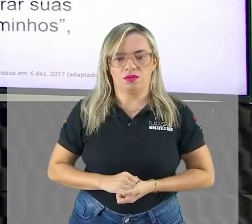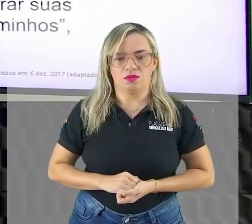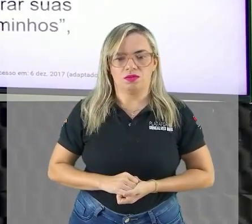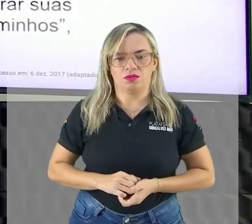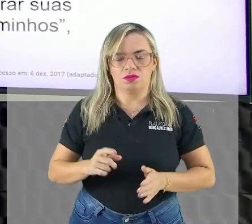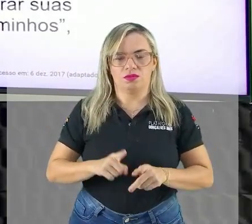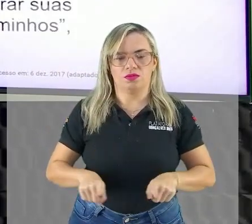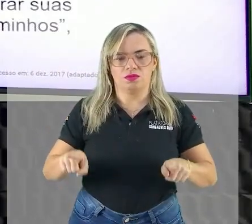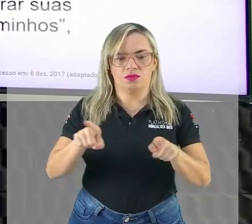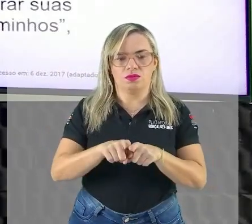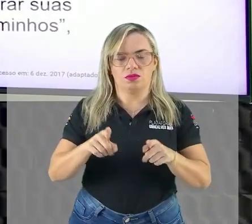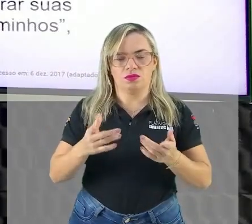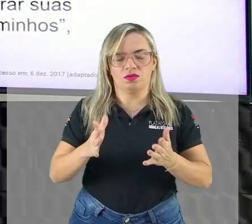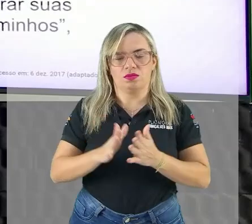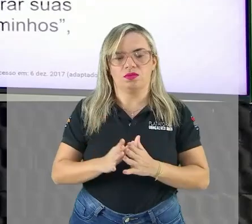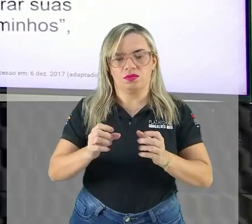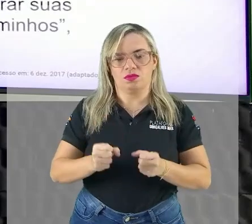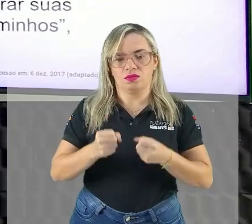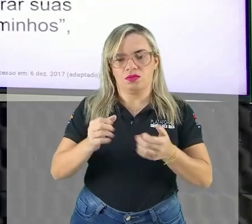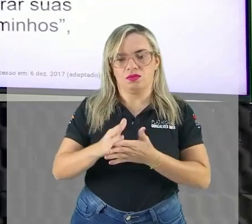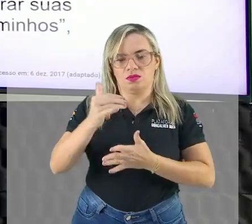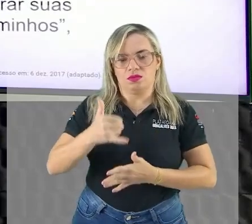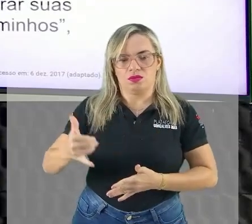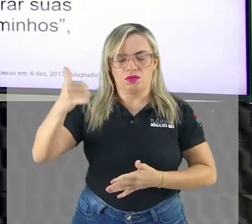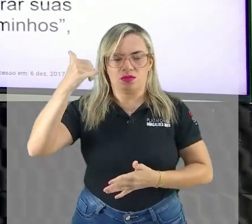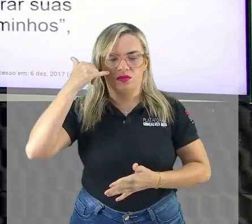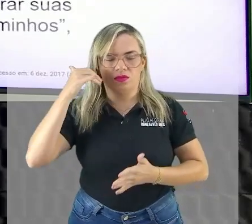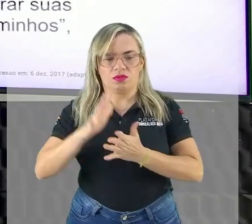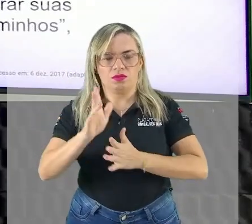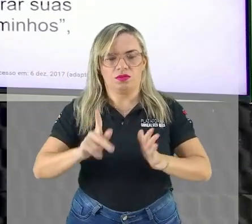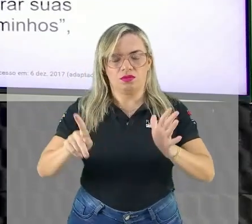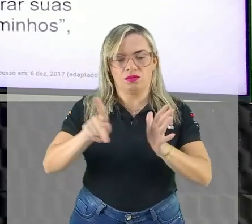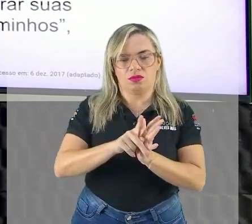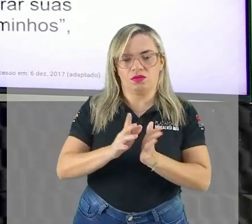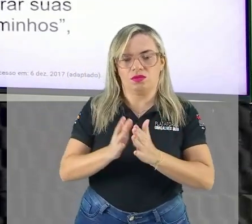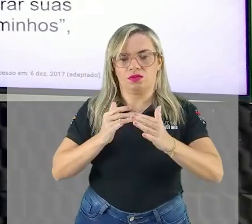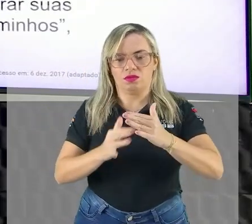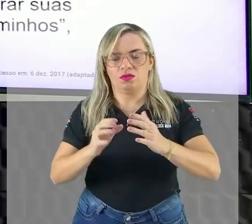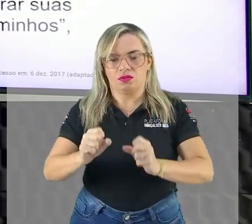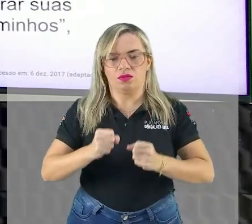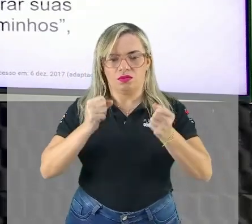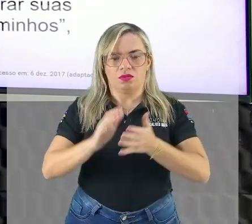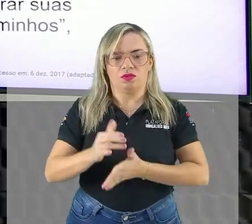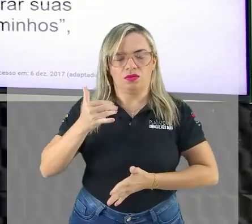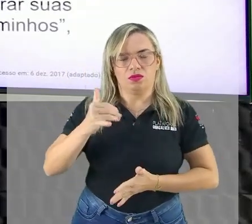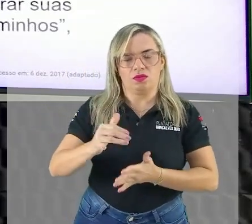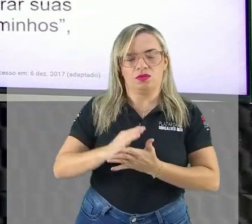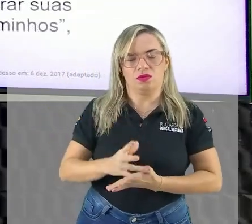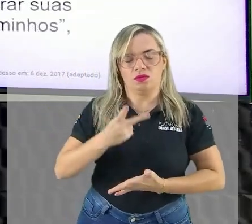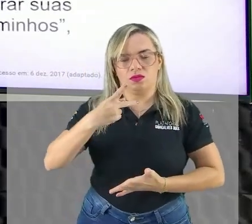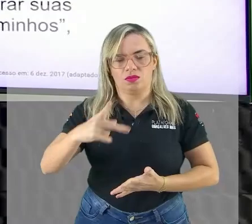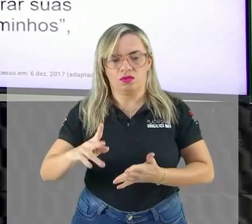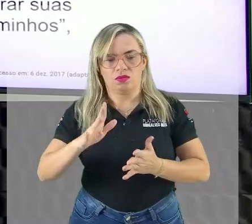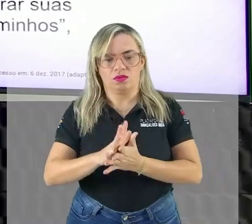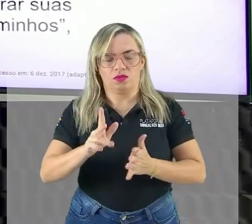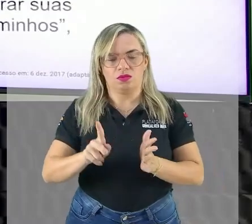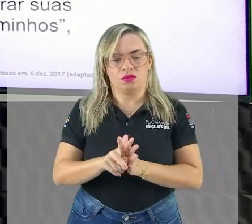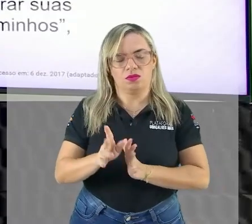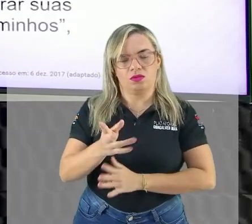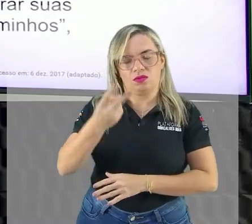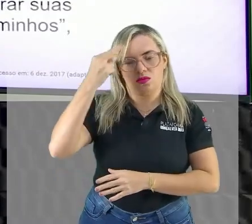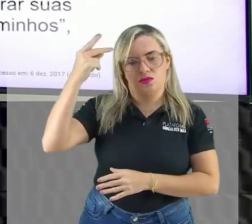a possibilidade para que, com um celular na mão, os próprios imigrantes possam narrar as suas